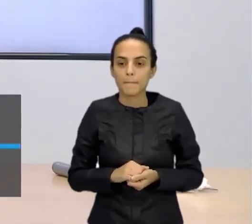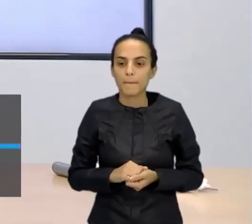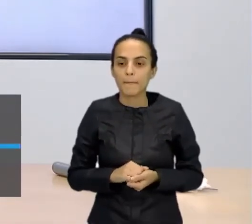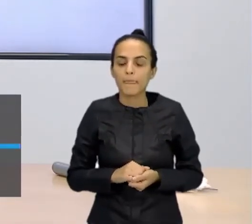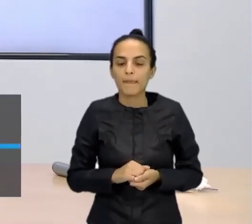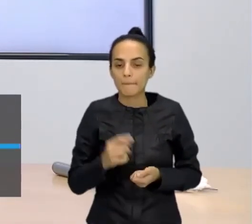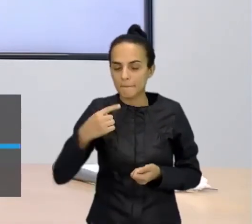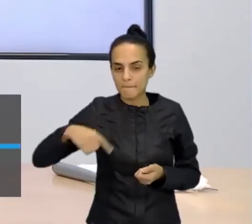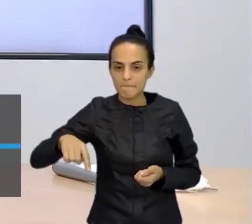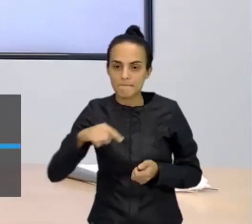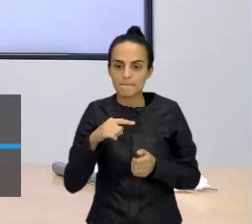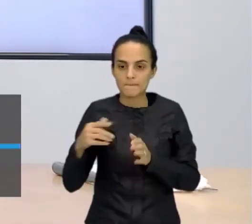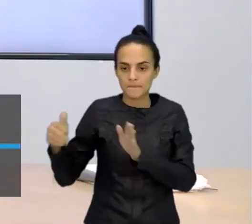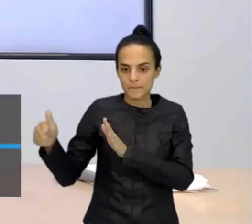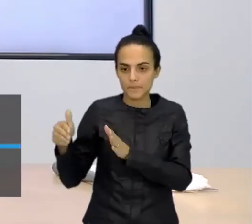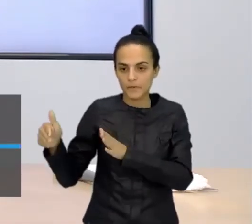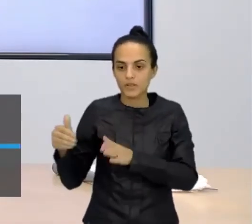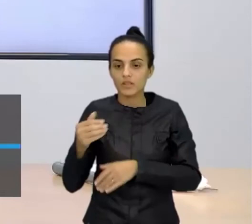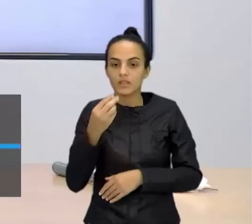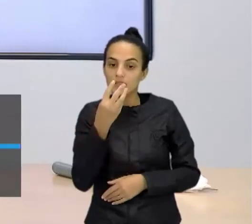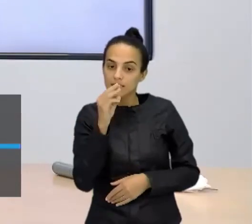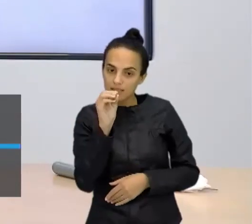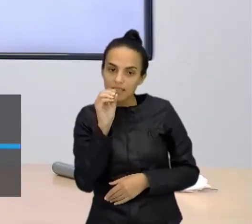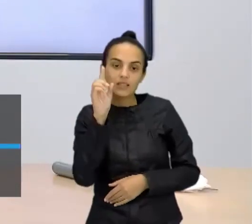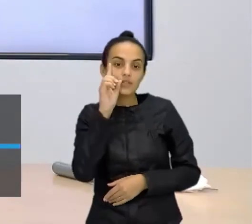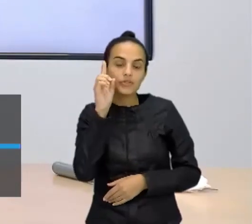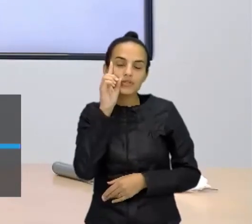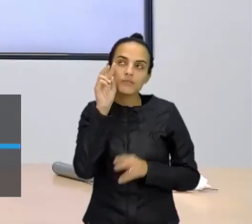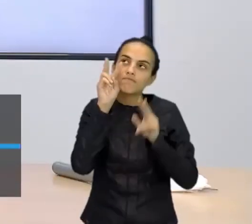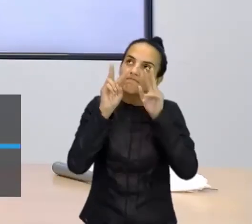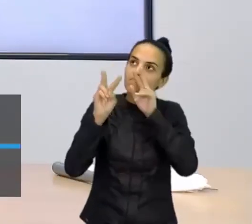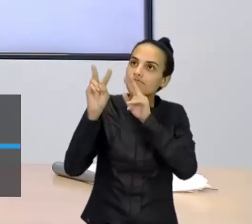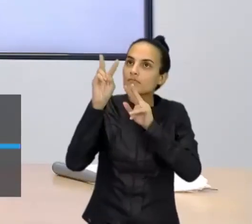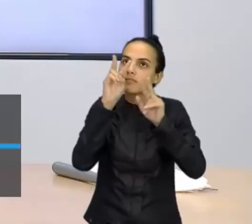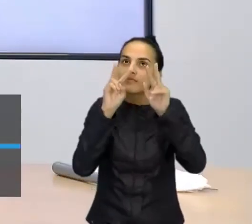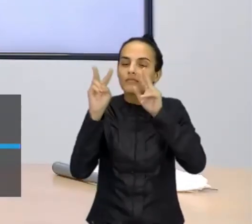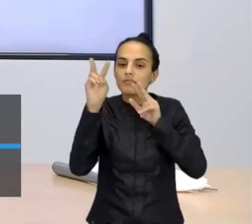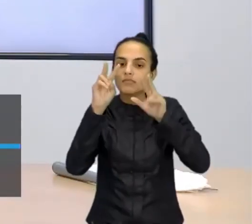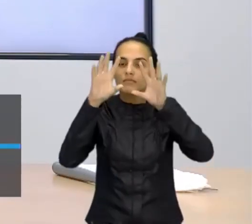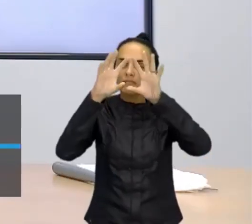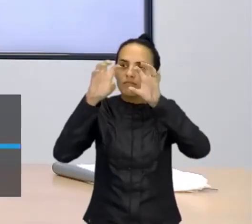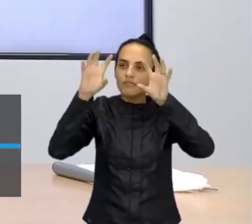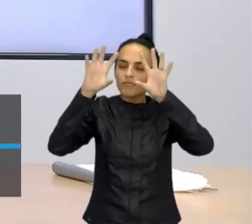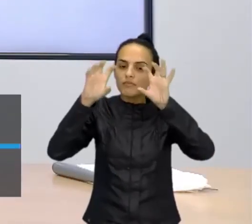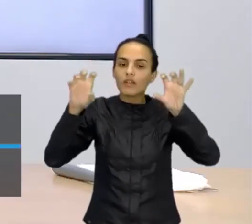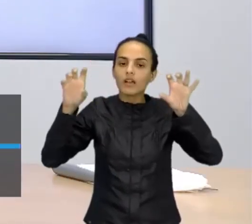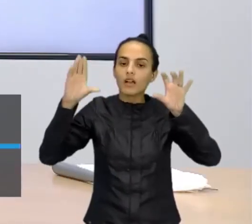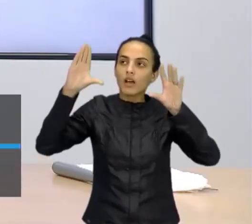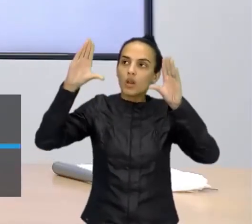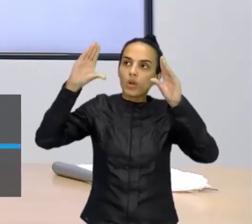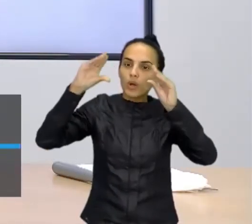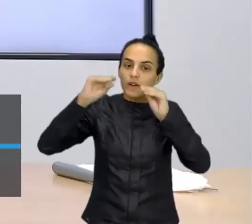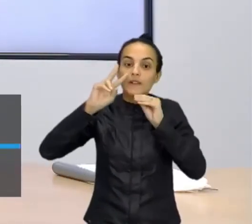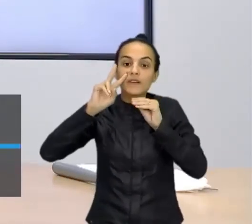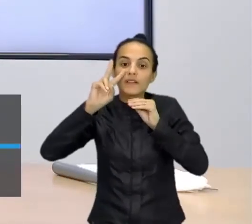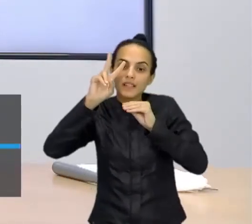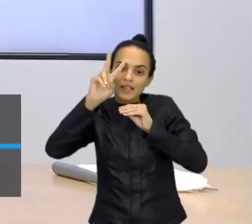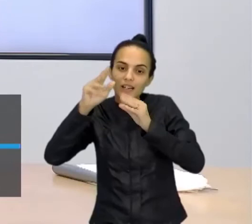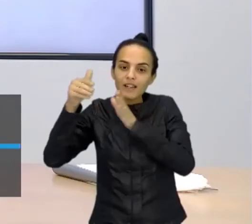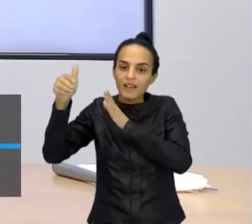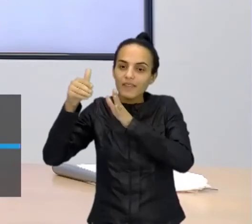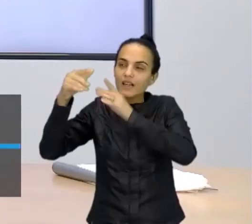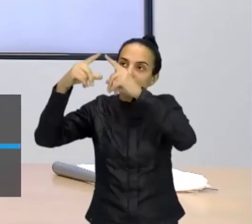onde nós ficamos durante 30 dias observando o céu no período noturno, para ver o quê? As fases da lua. Foi